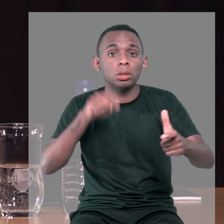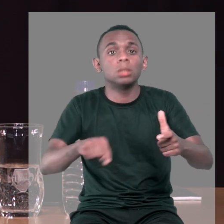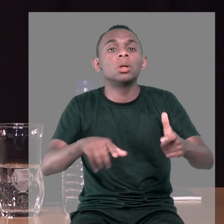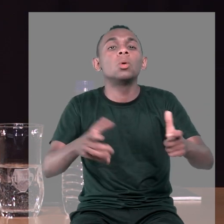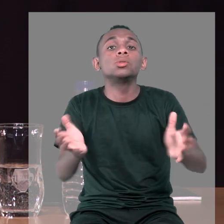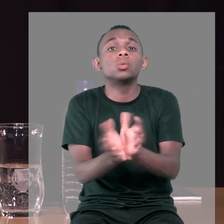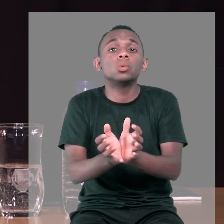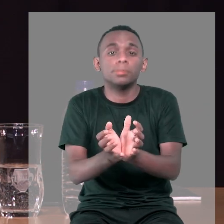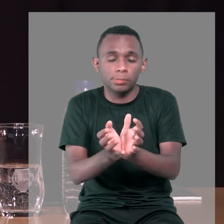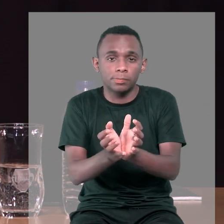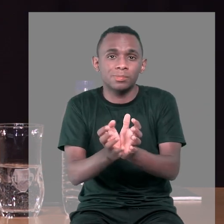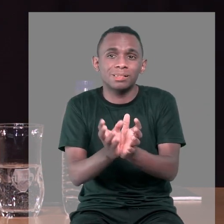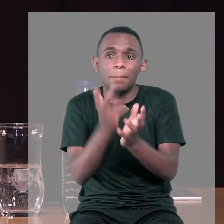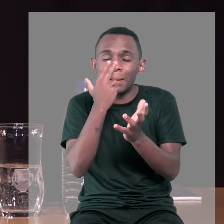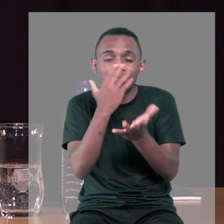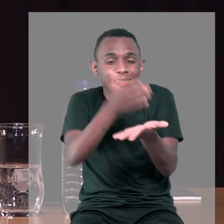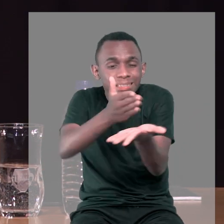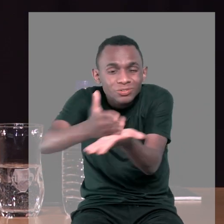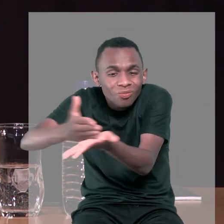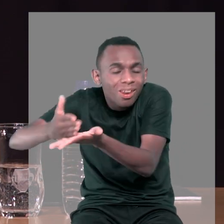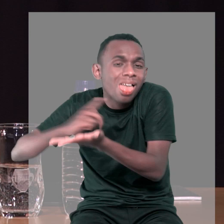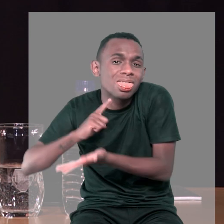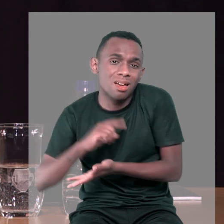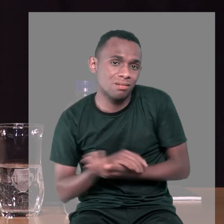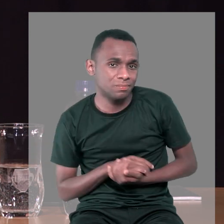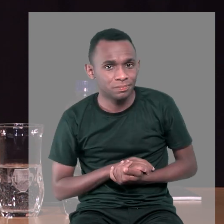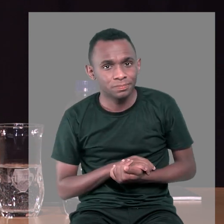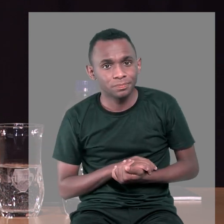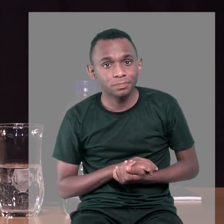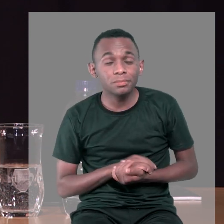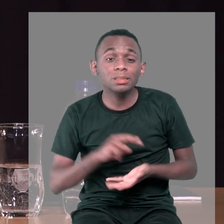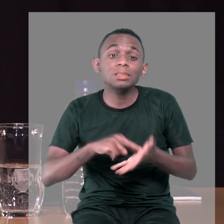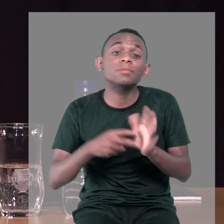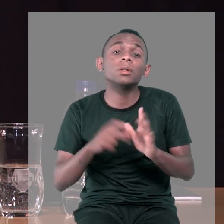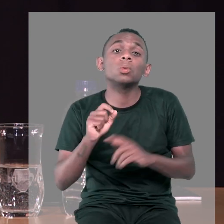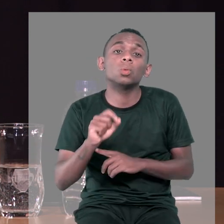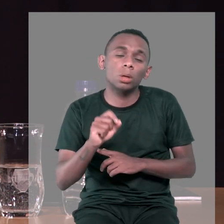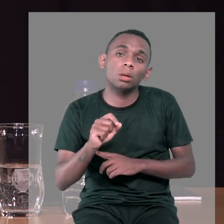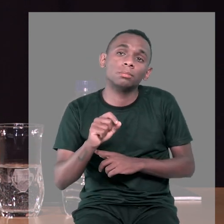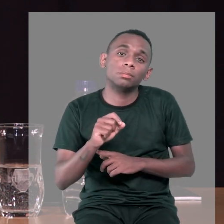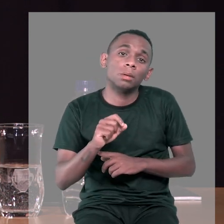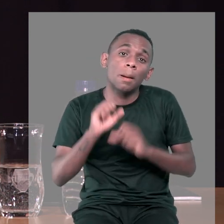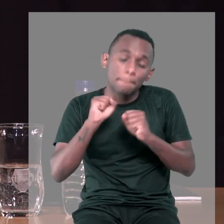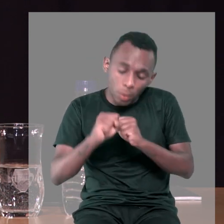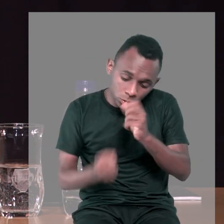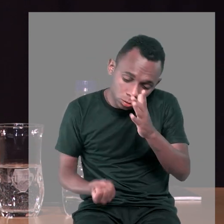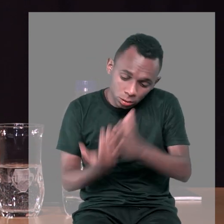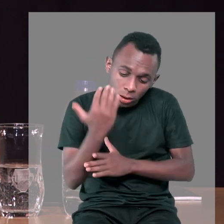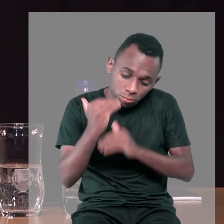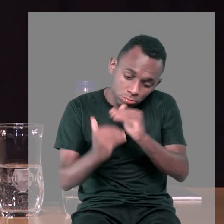solidão. O que não quer dizer que nós, que pertencemos a uma sociedade de massa, nos sintamos sempre, todo o